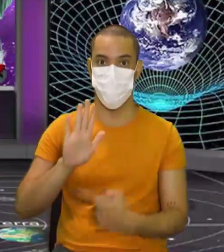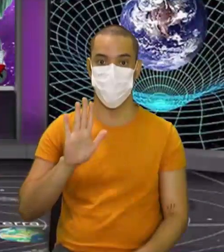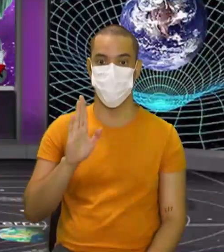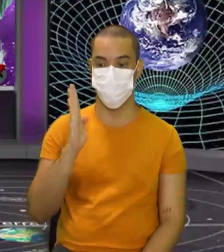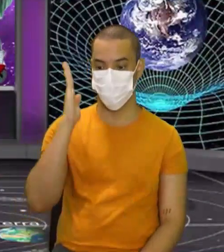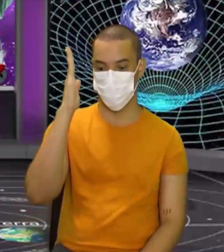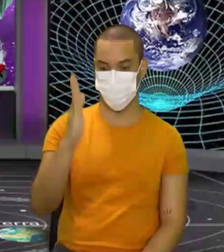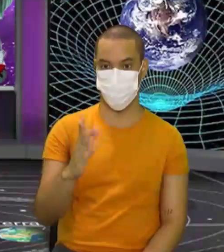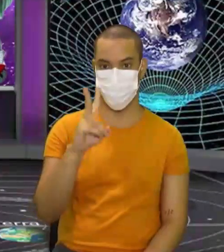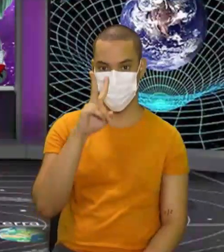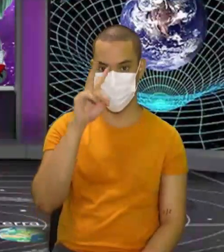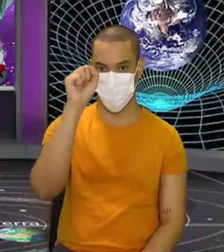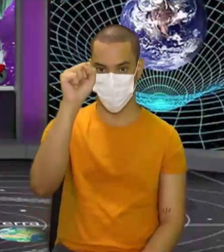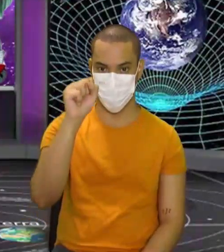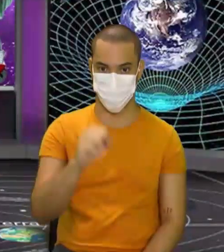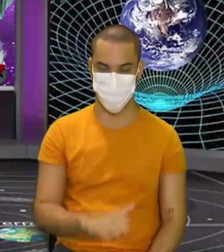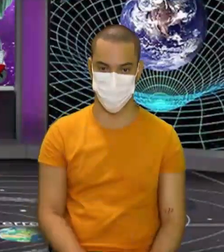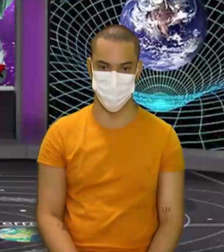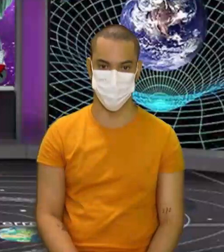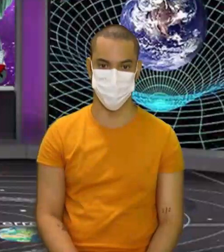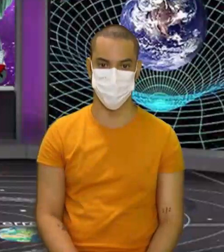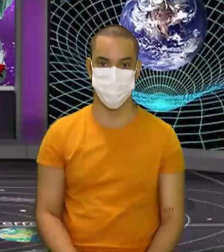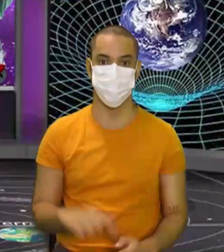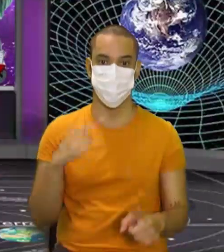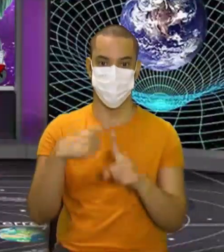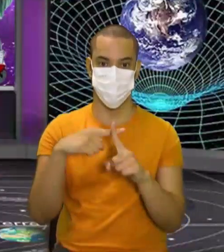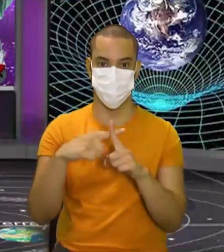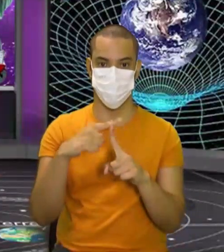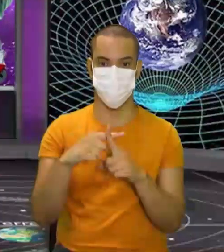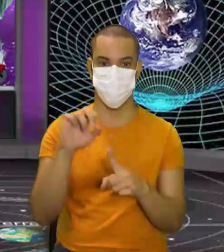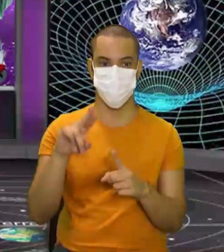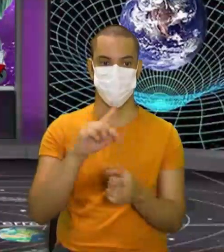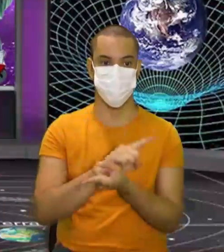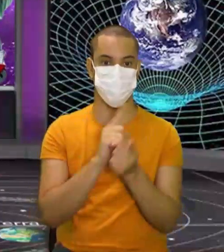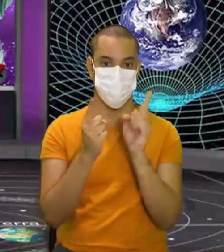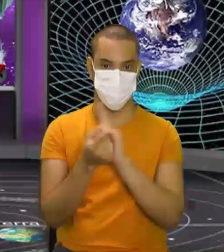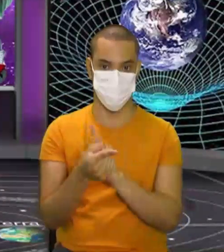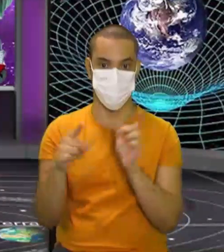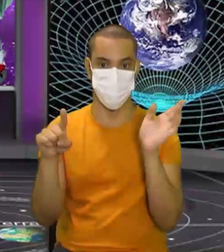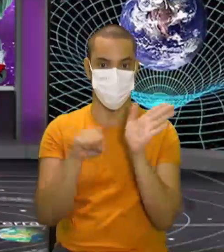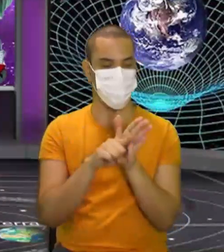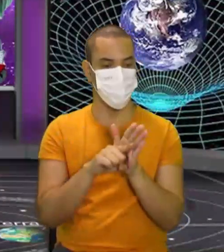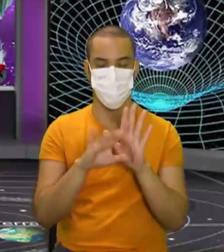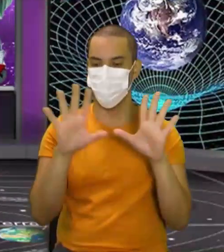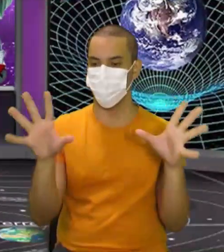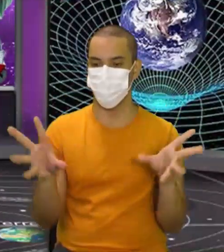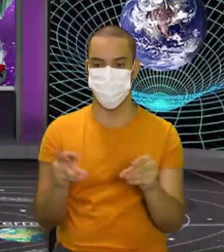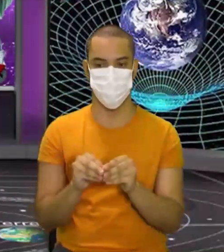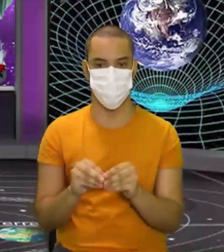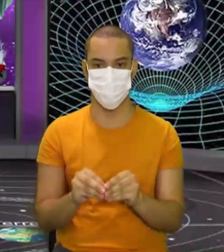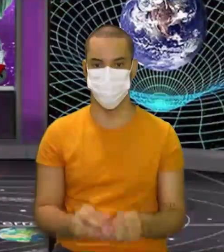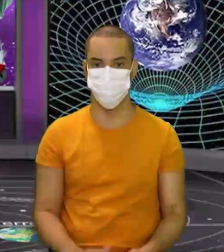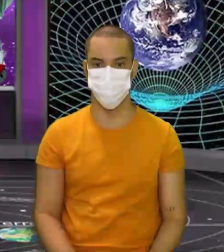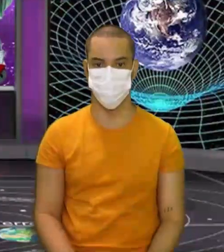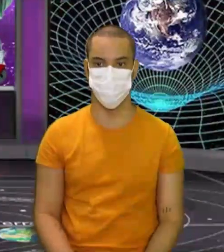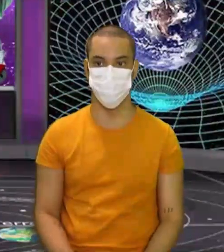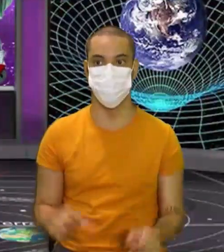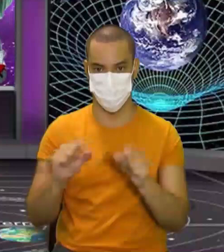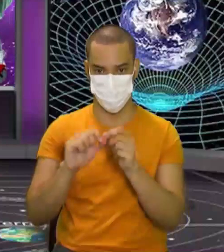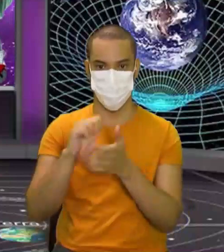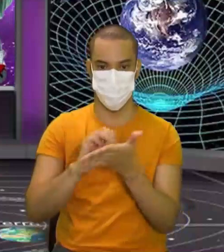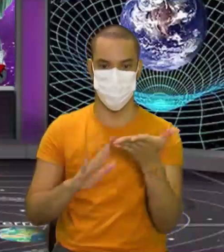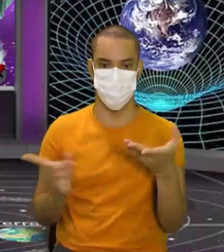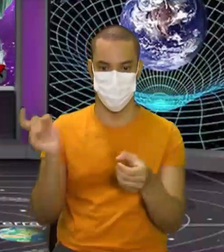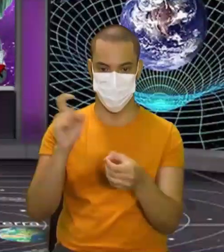direção da força magnética, se positivo, e ao contrário se for negativo. Fechou, certo? Vamos lá, faça as atividades, já